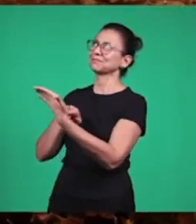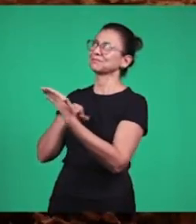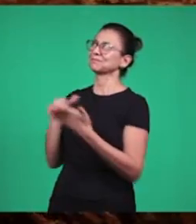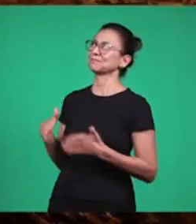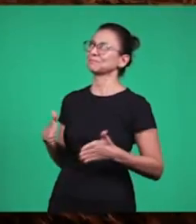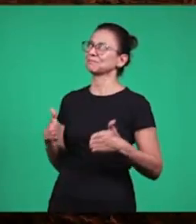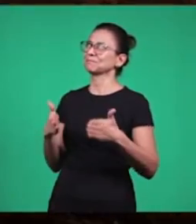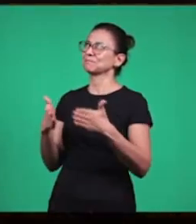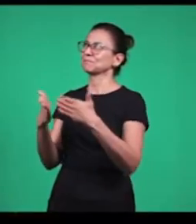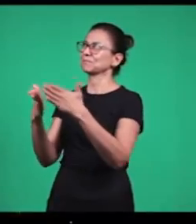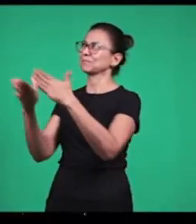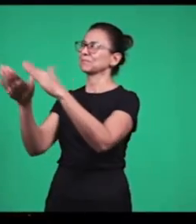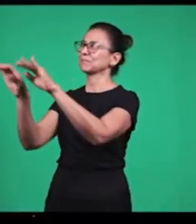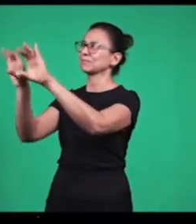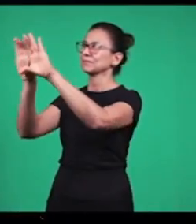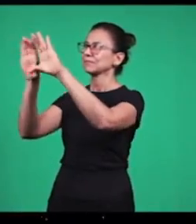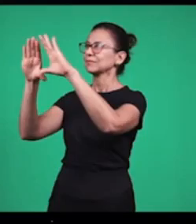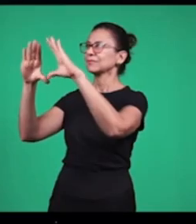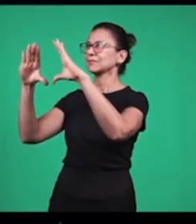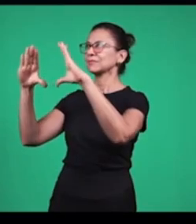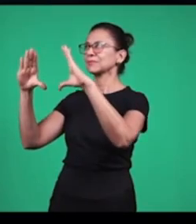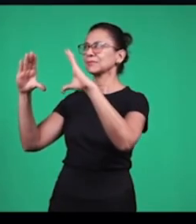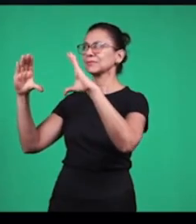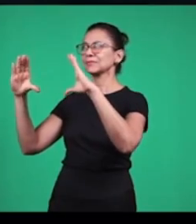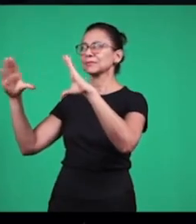mostrar-me-ás a celeste